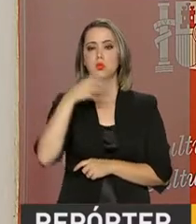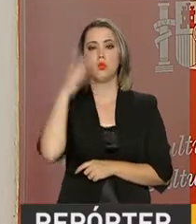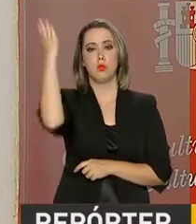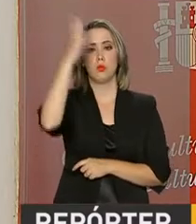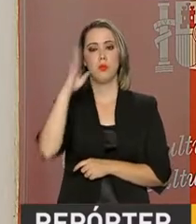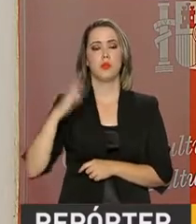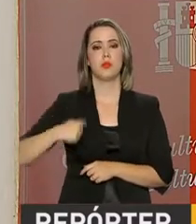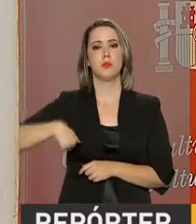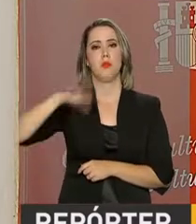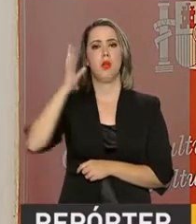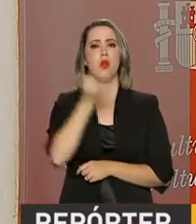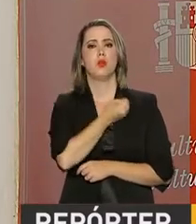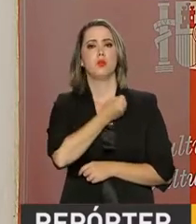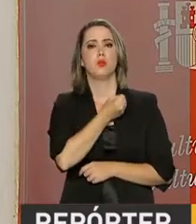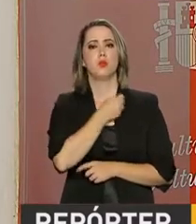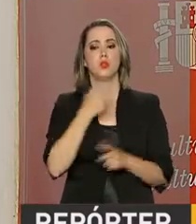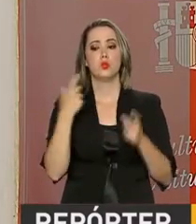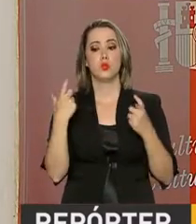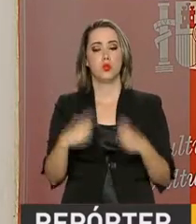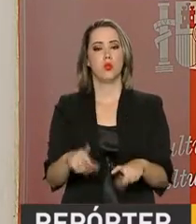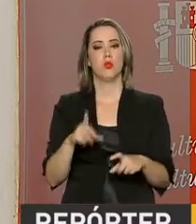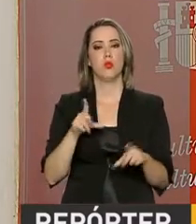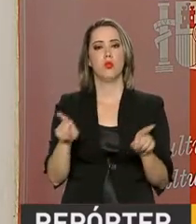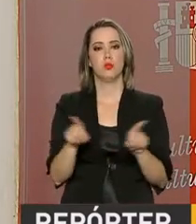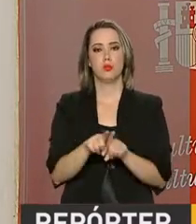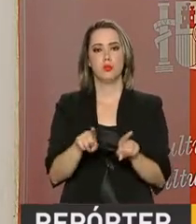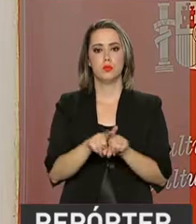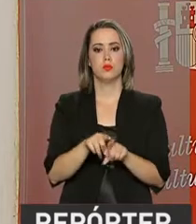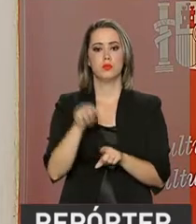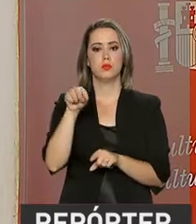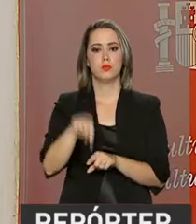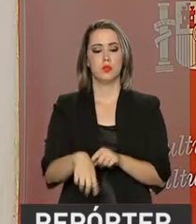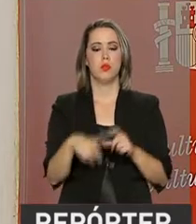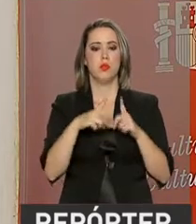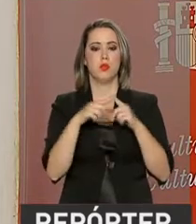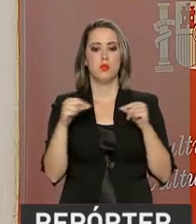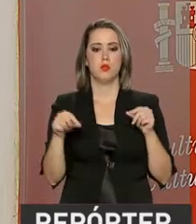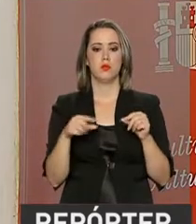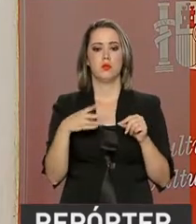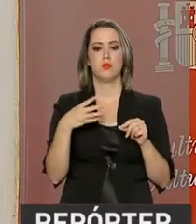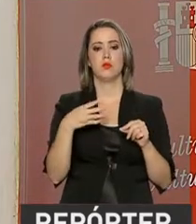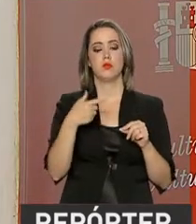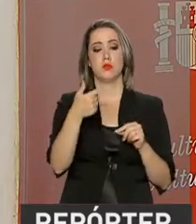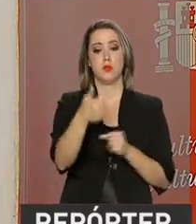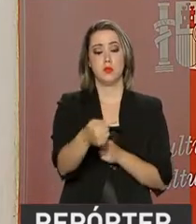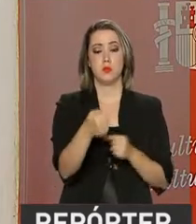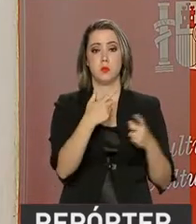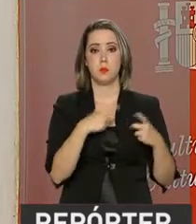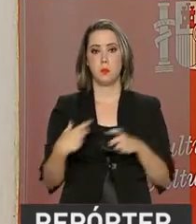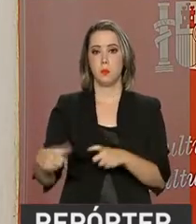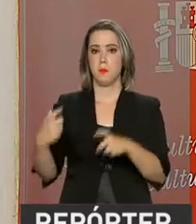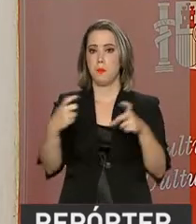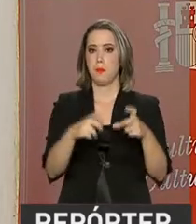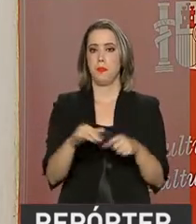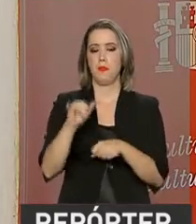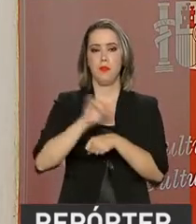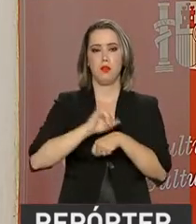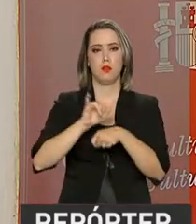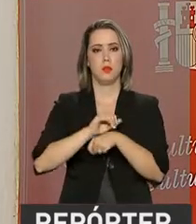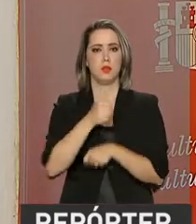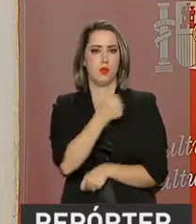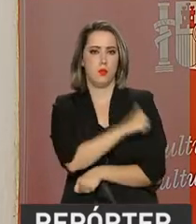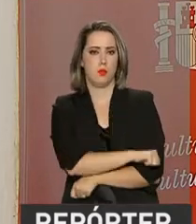o país com maior número de unidades além deste aqui em brasília são sete centros em capitais como rio de janeiro